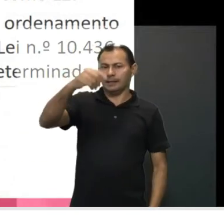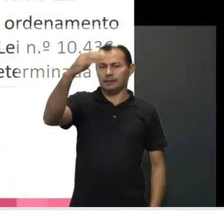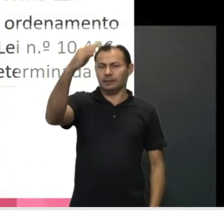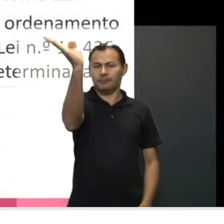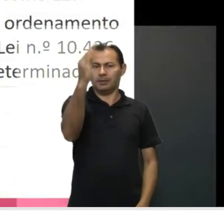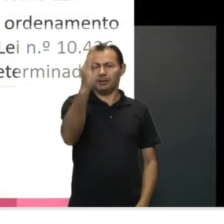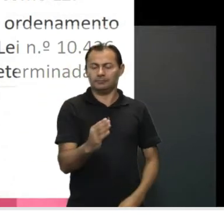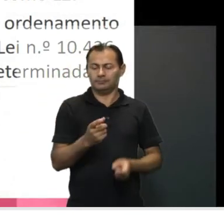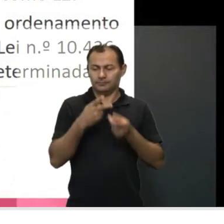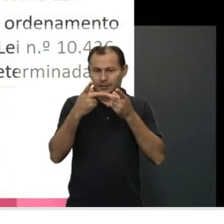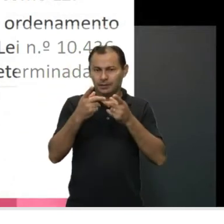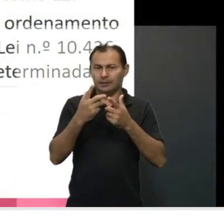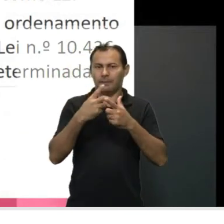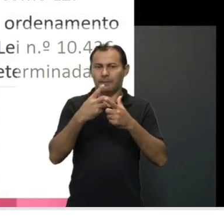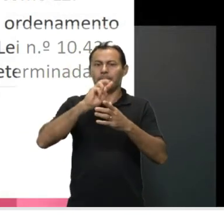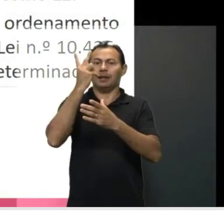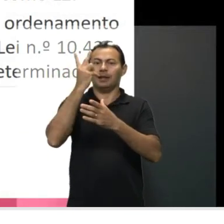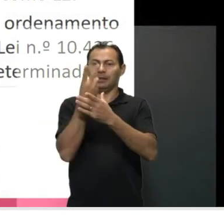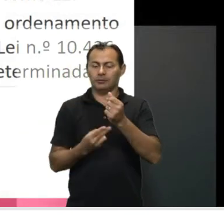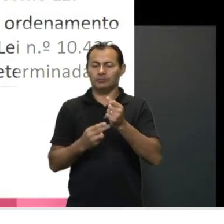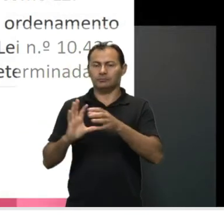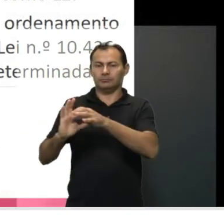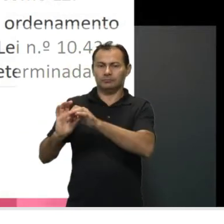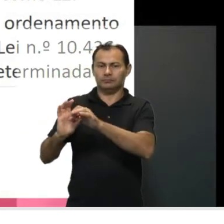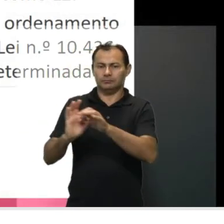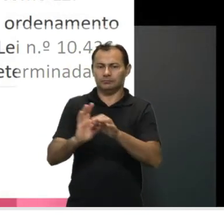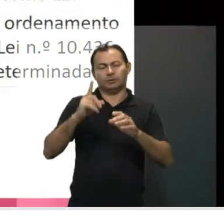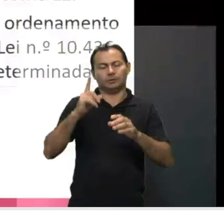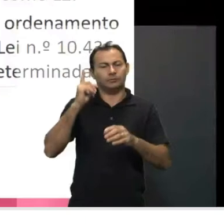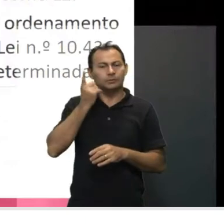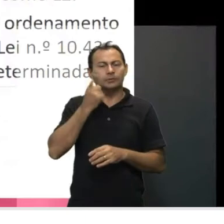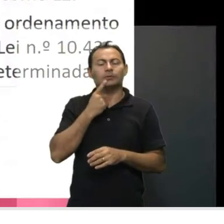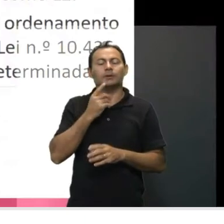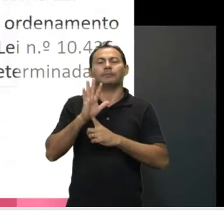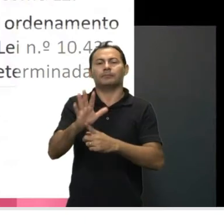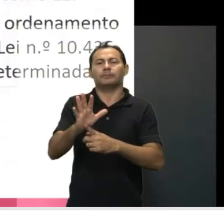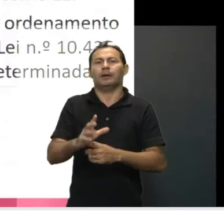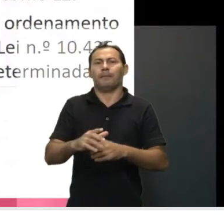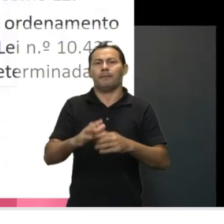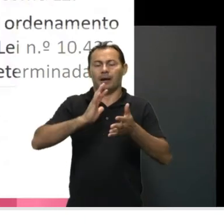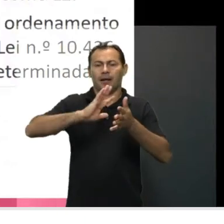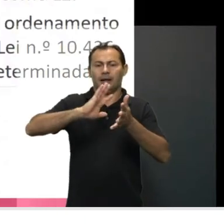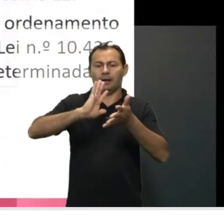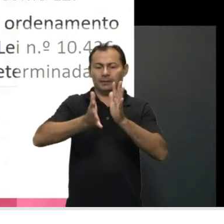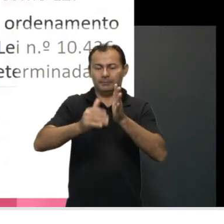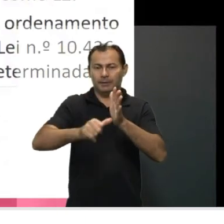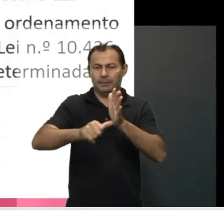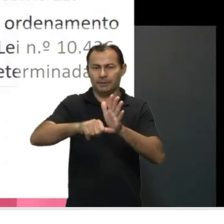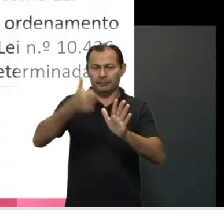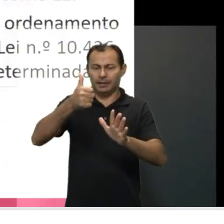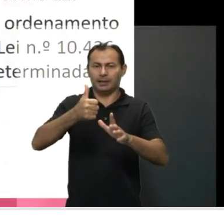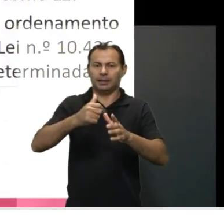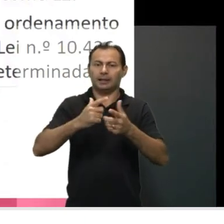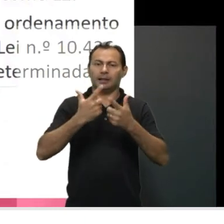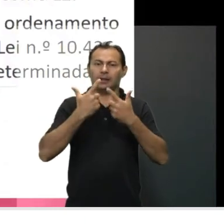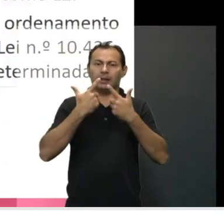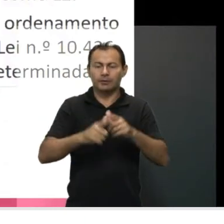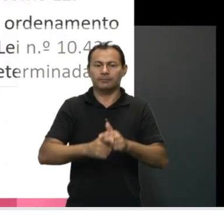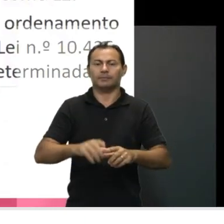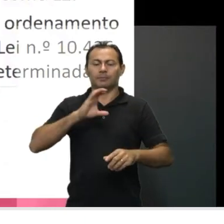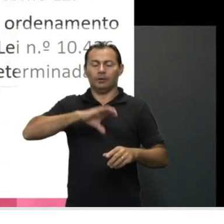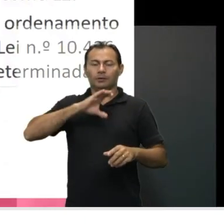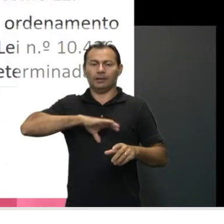contexto da surdez, que é representada pela Libras como primeira língua e a língua portuguesa na modalidade da escrita como